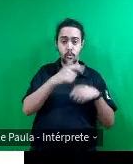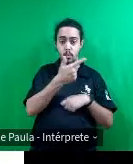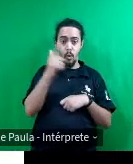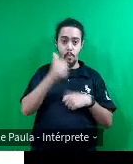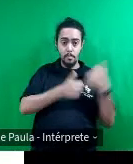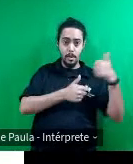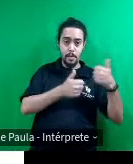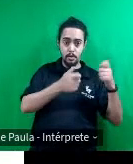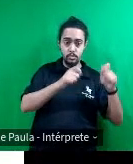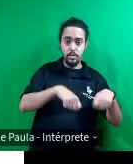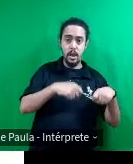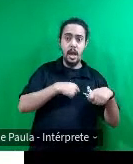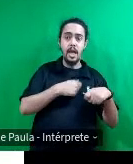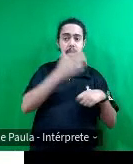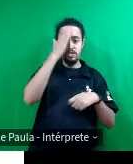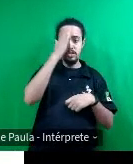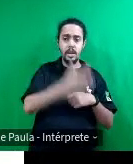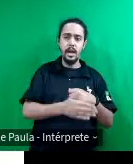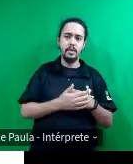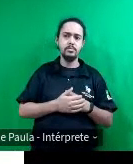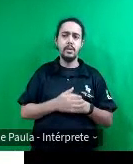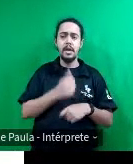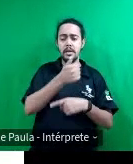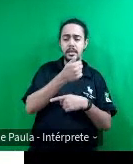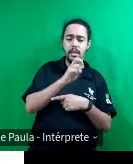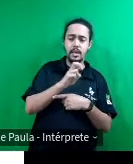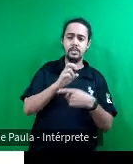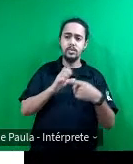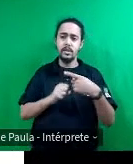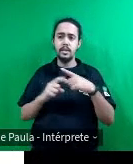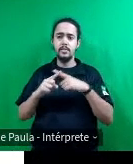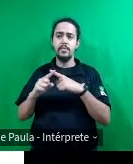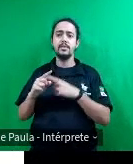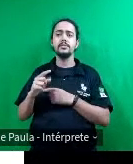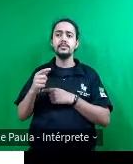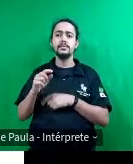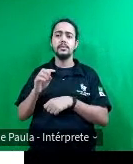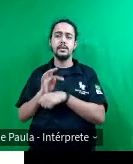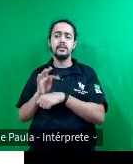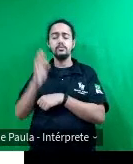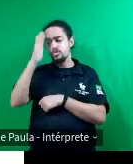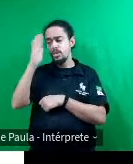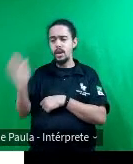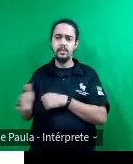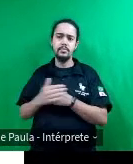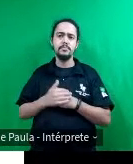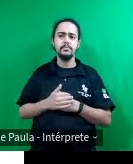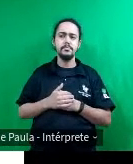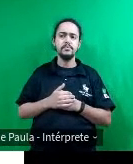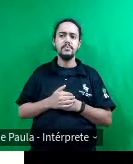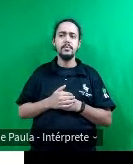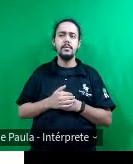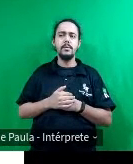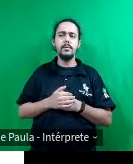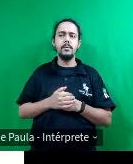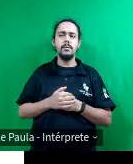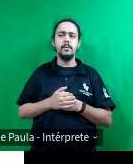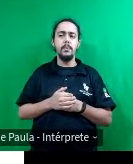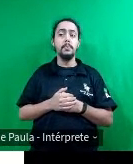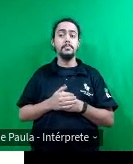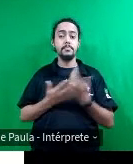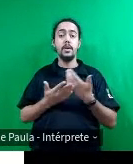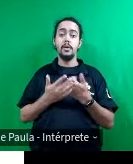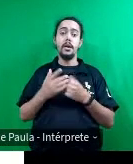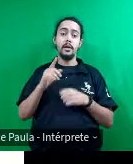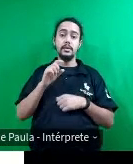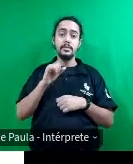é 15, 15, sobre a galera vezes a tensão da fonte, direto chego no valor. Tá? A princípio, quem estiver vendo essa